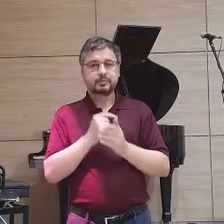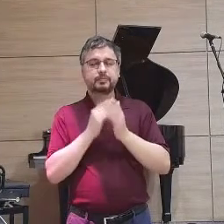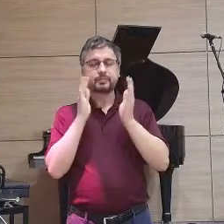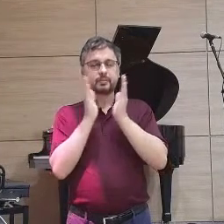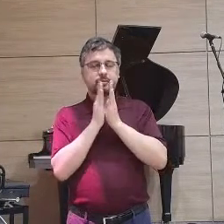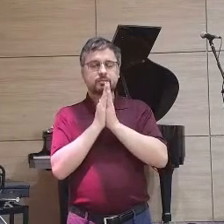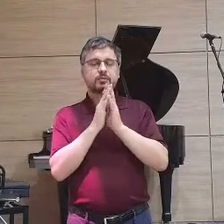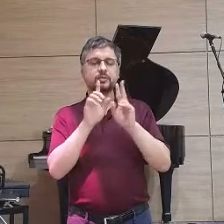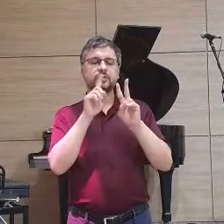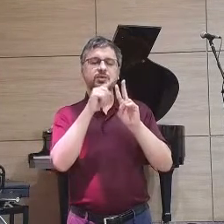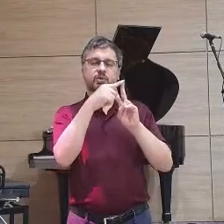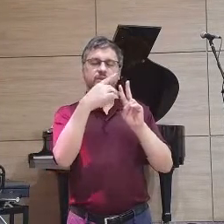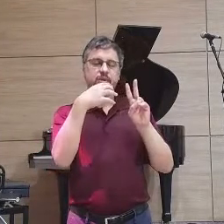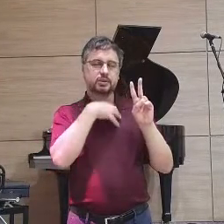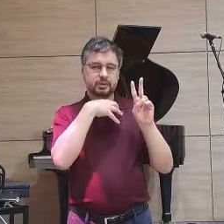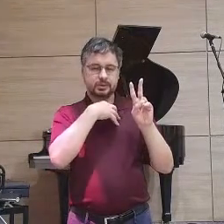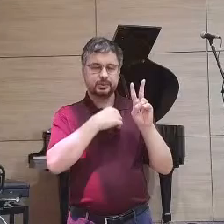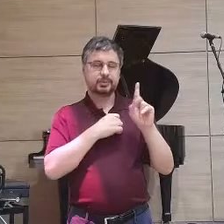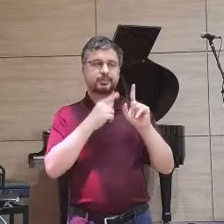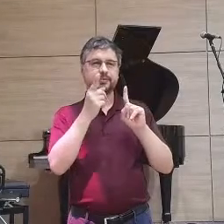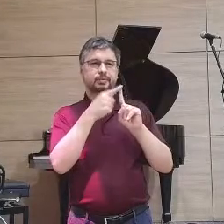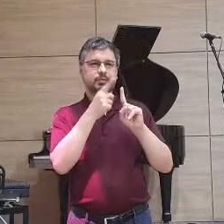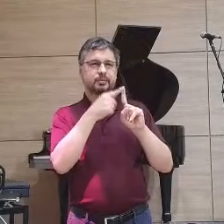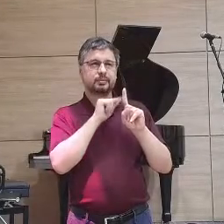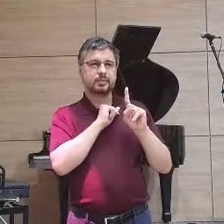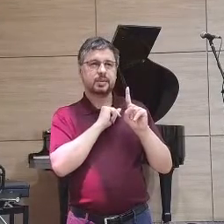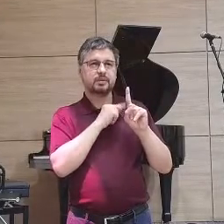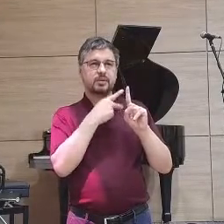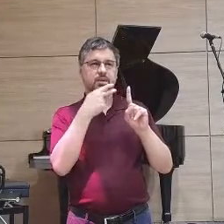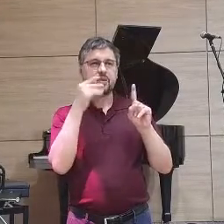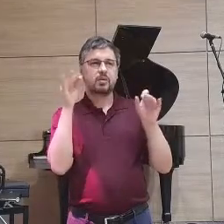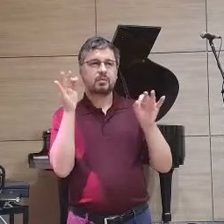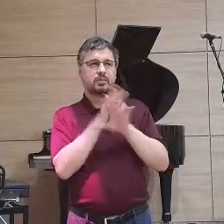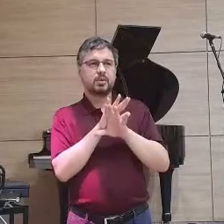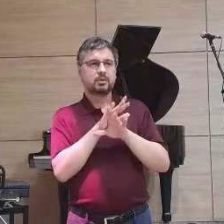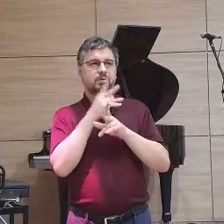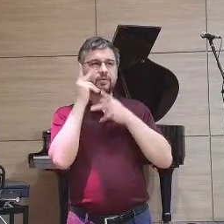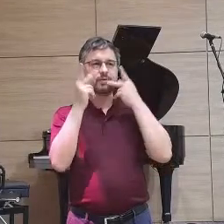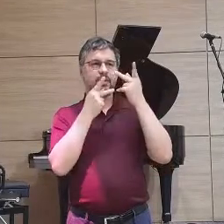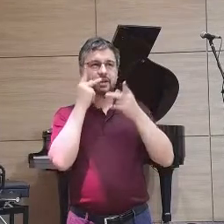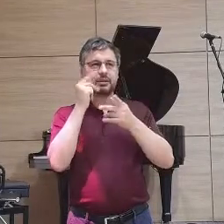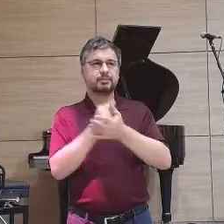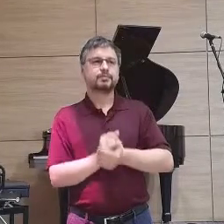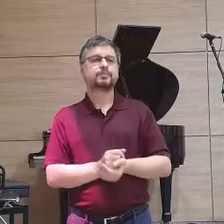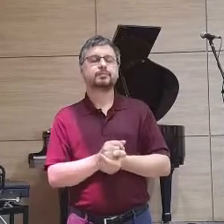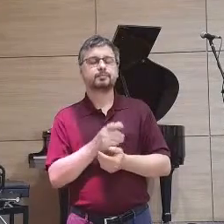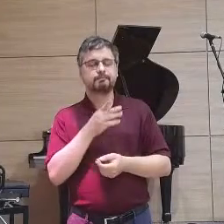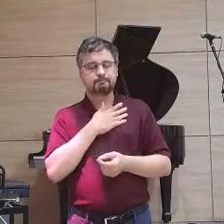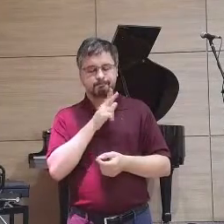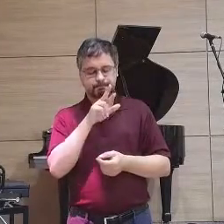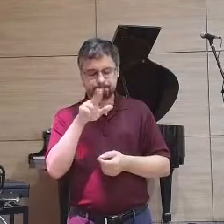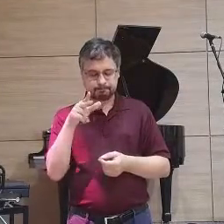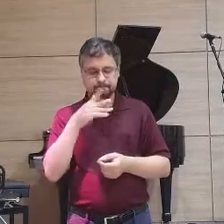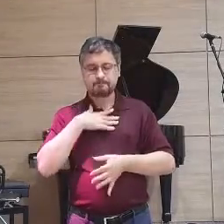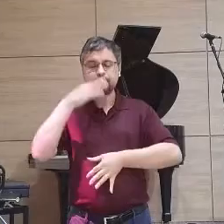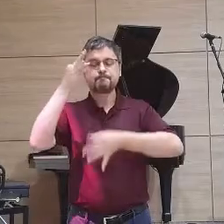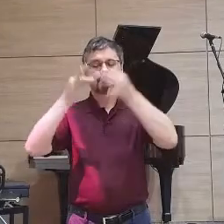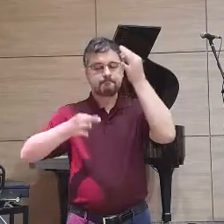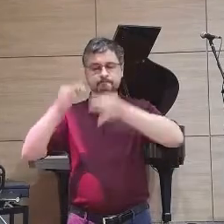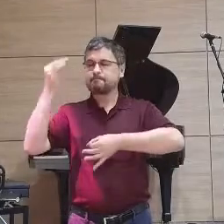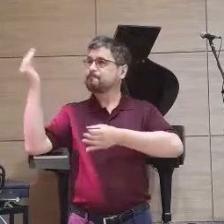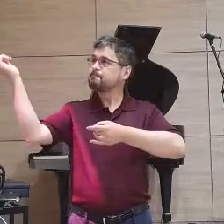dois aspectos o primeiro aspecto é esse que eu tô acabando de falar o meu irmão o juízo